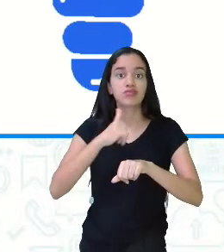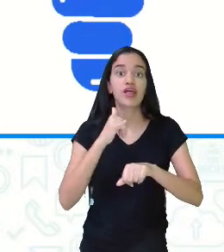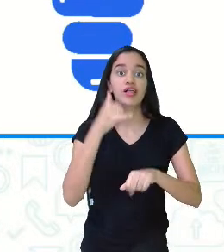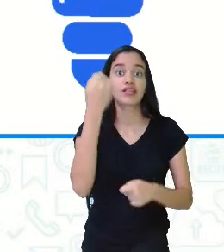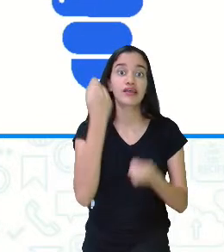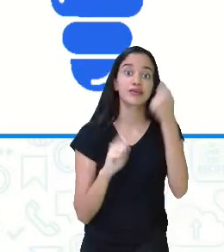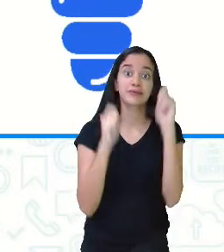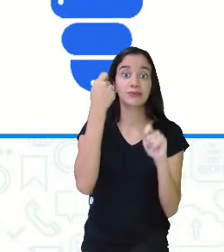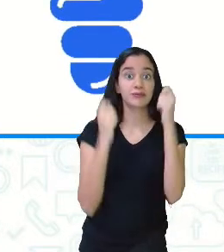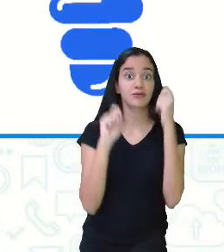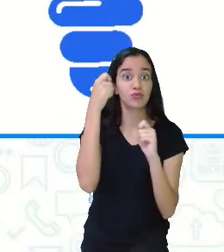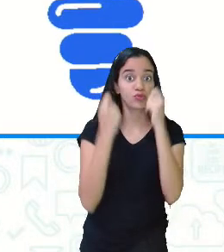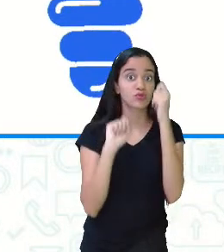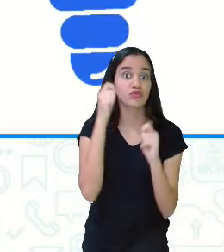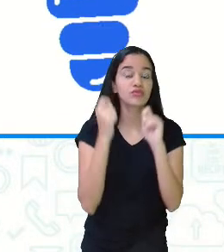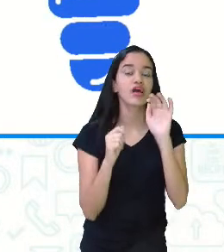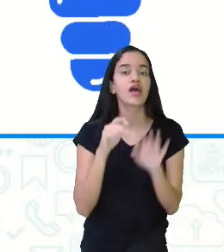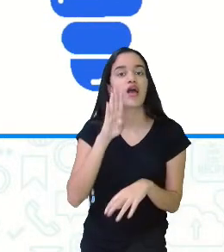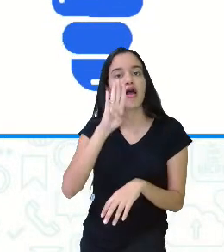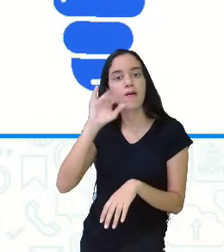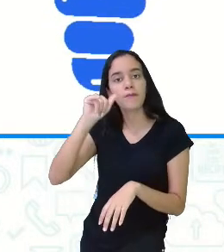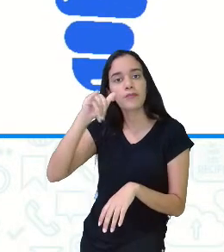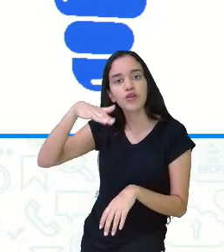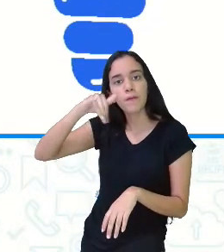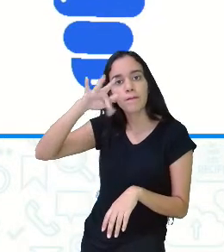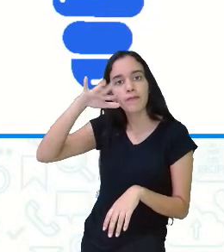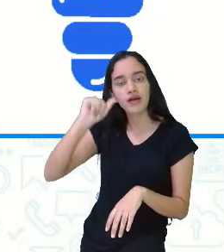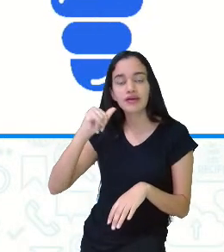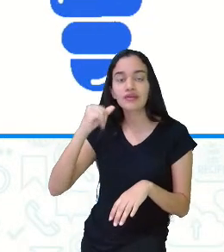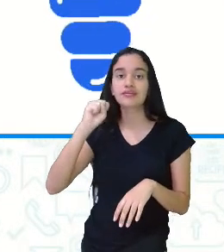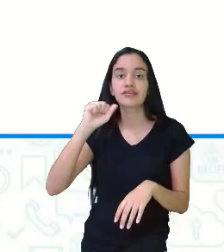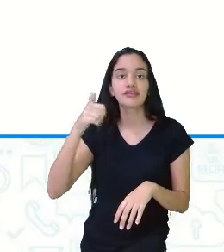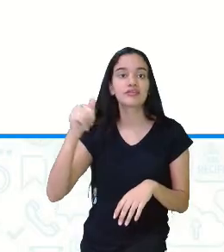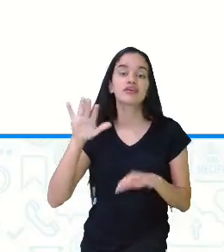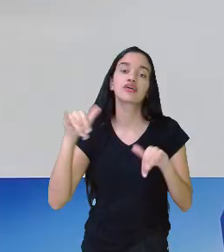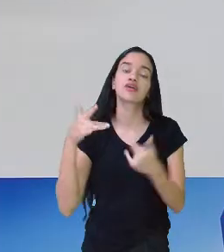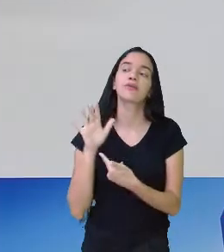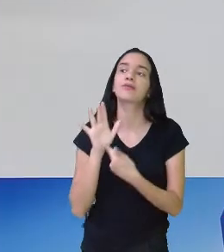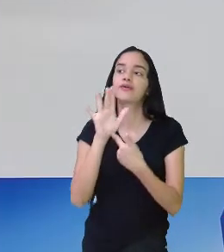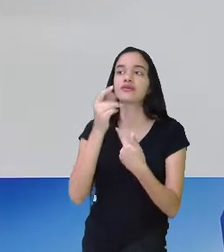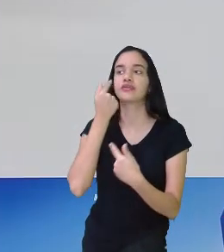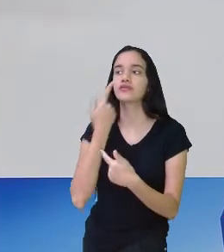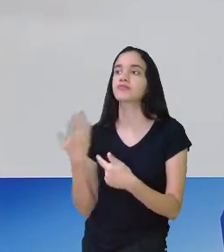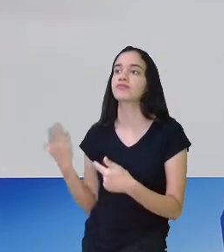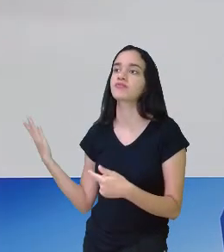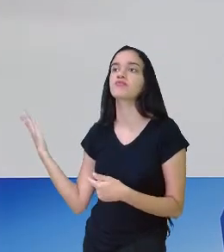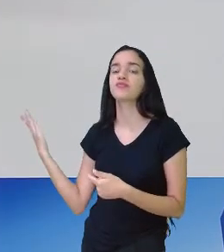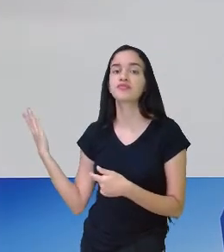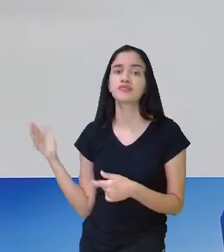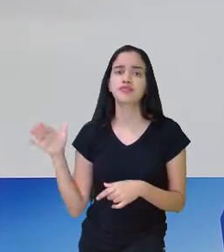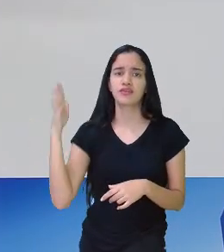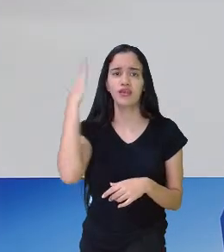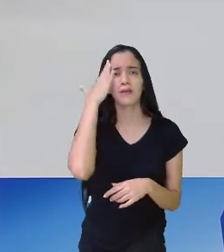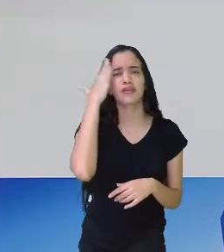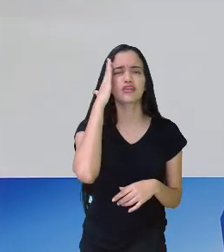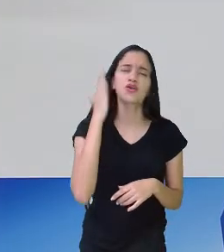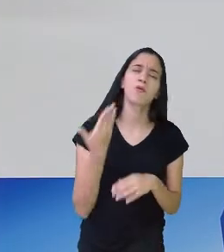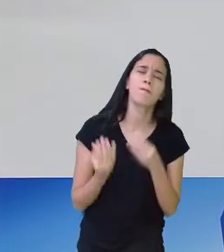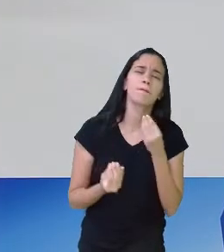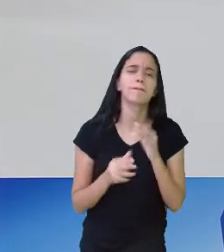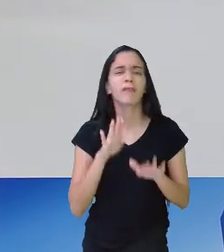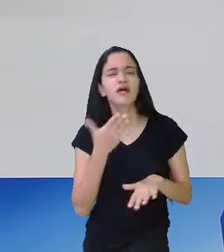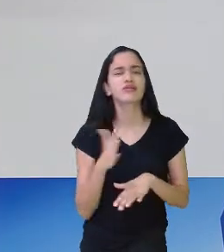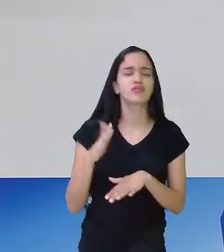vocês, a usina de biomassa, que eu mostrei esse layout aqui para vocês, olha, que dá para entender mais ou menos como é